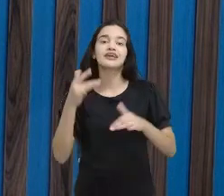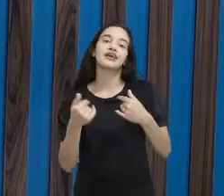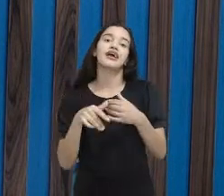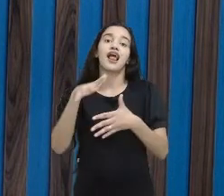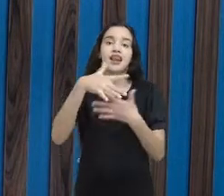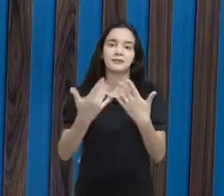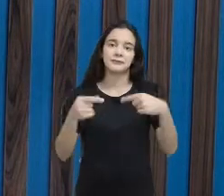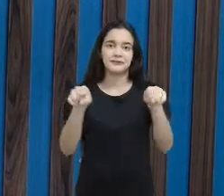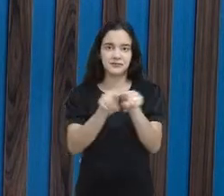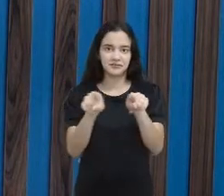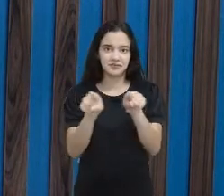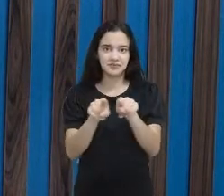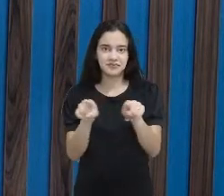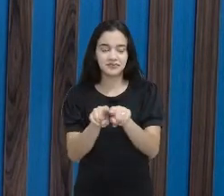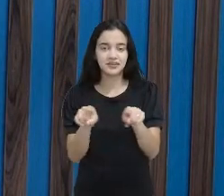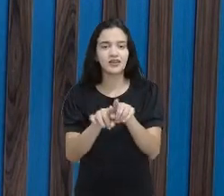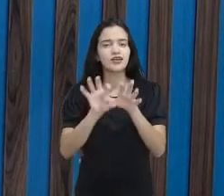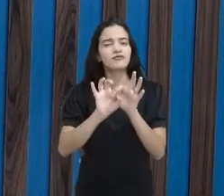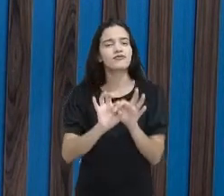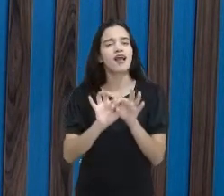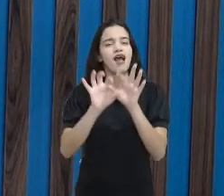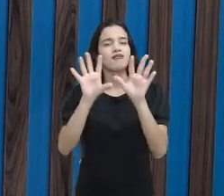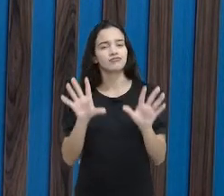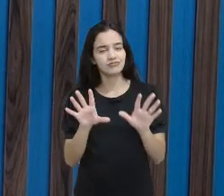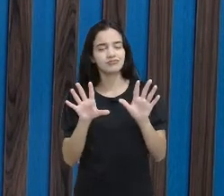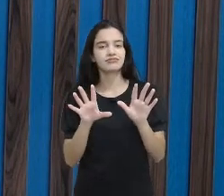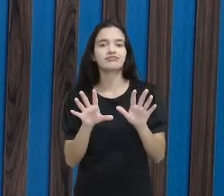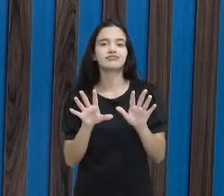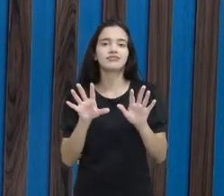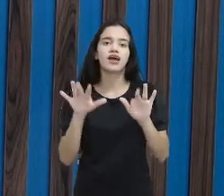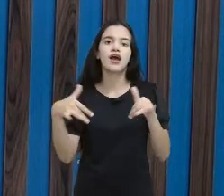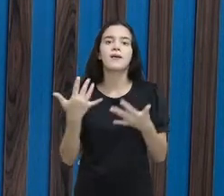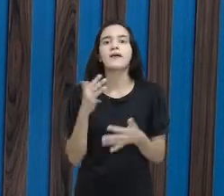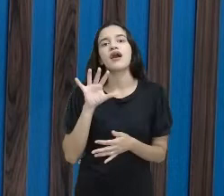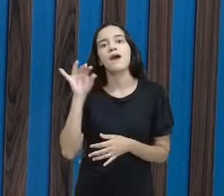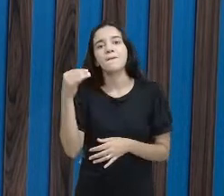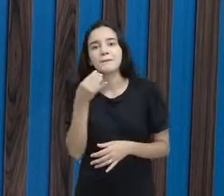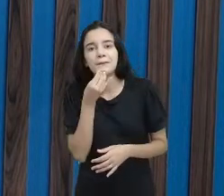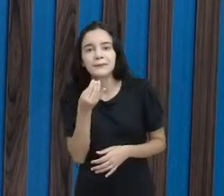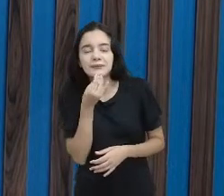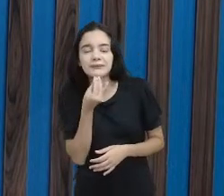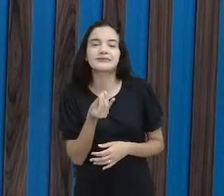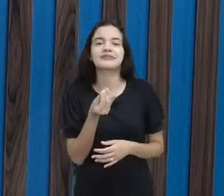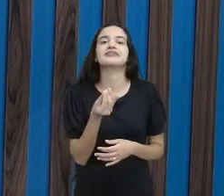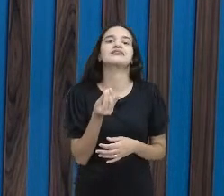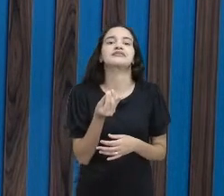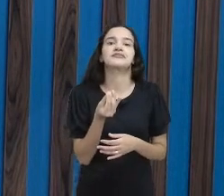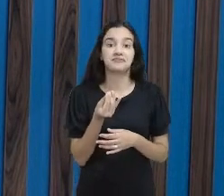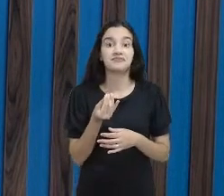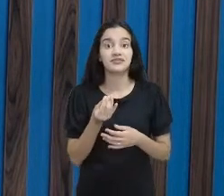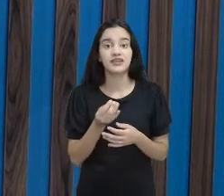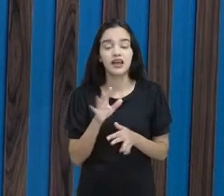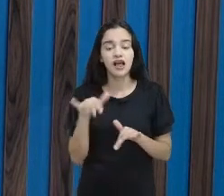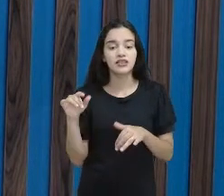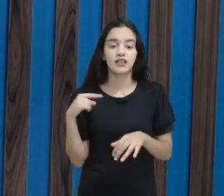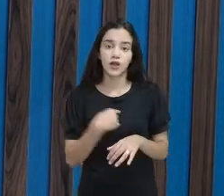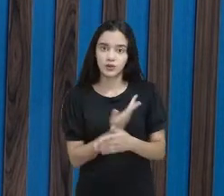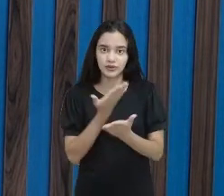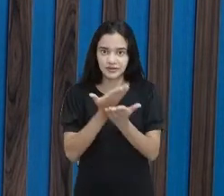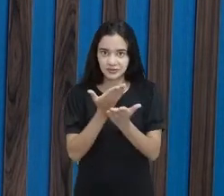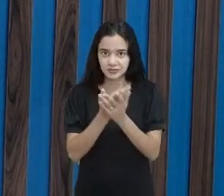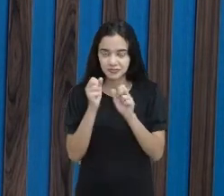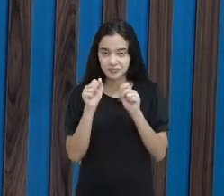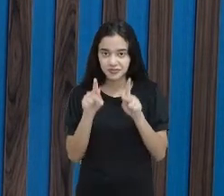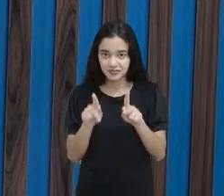também. Então, fiquem à vontade para aproveitar essas duas partes aí da nossa aula, tá